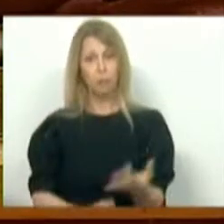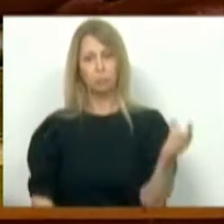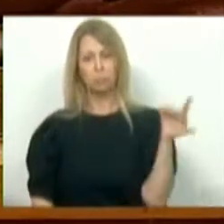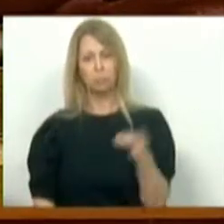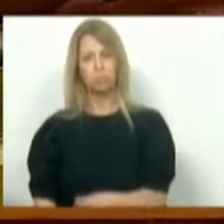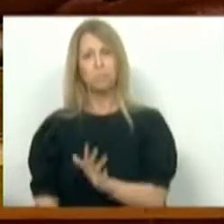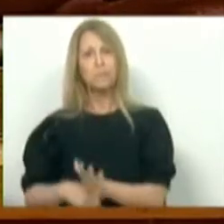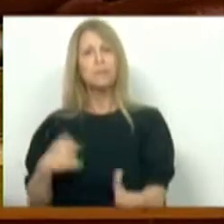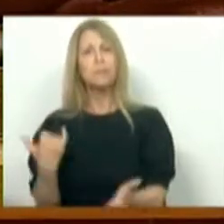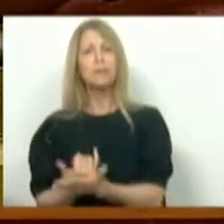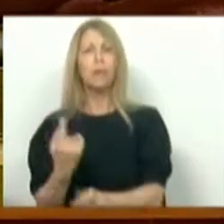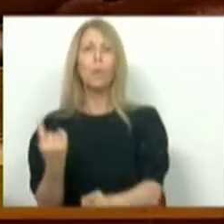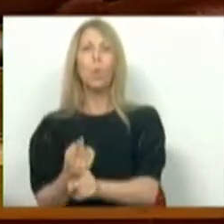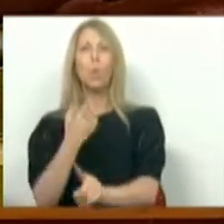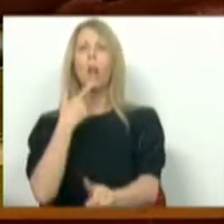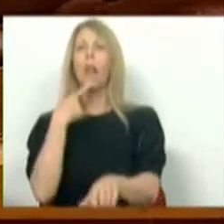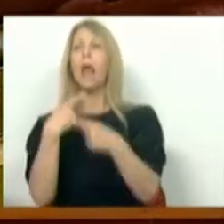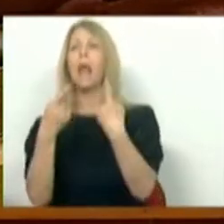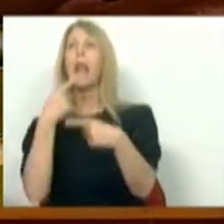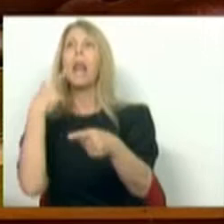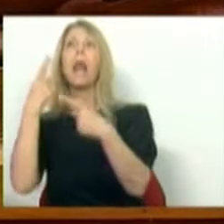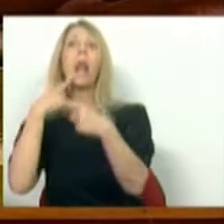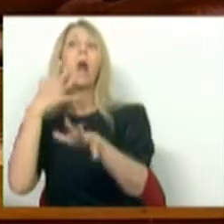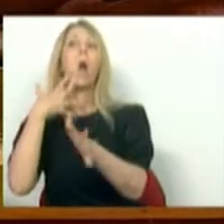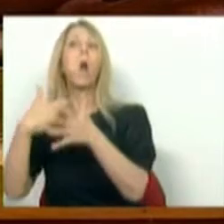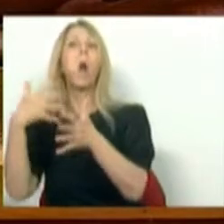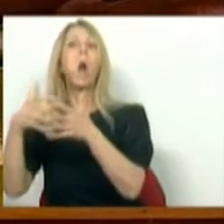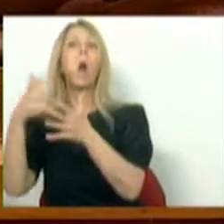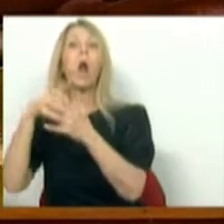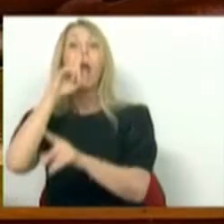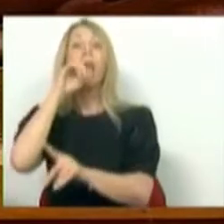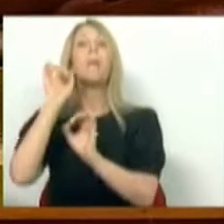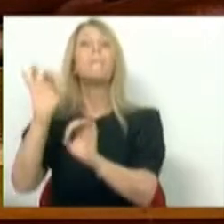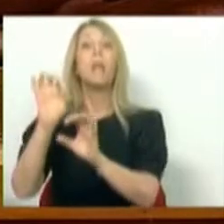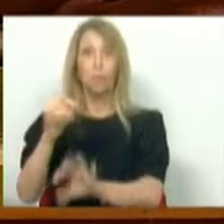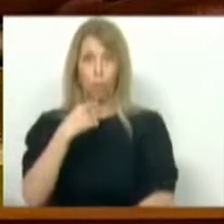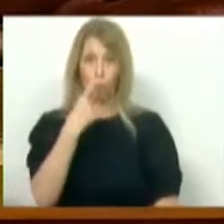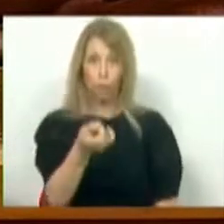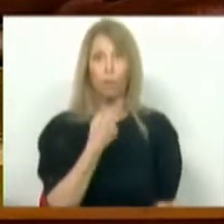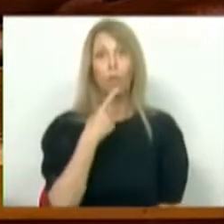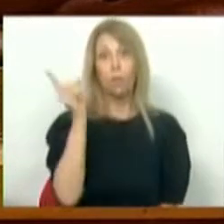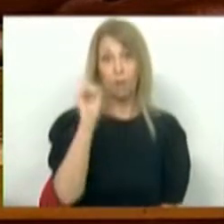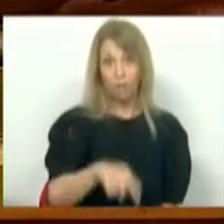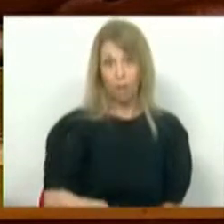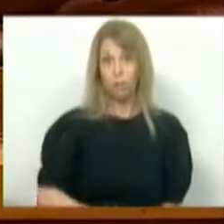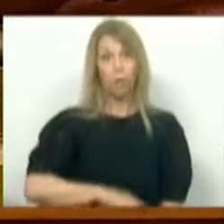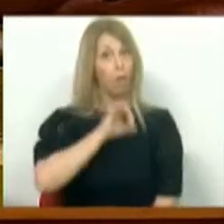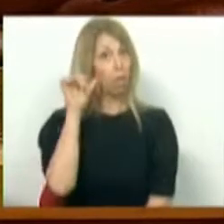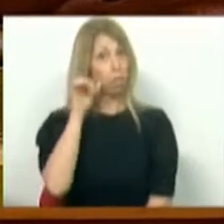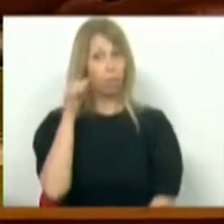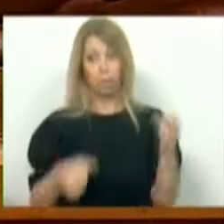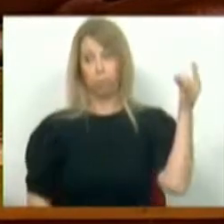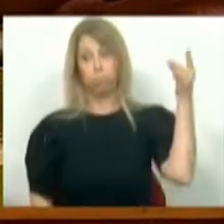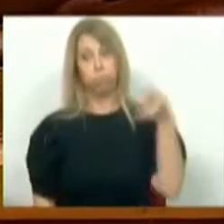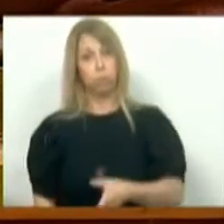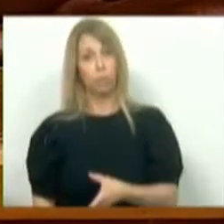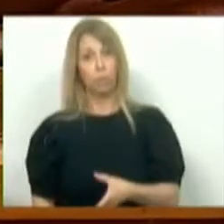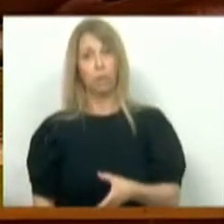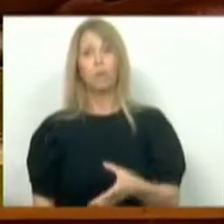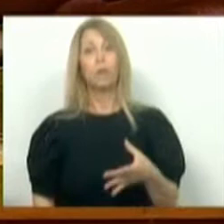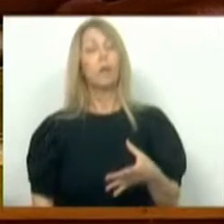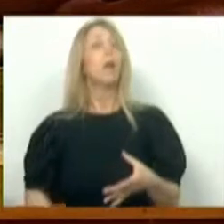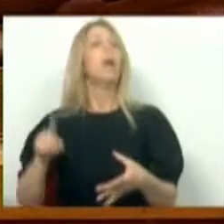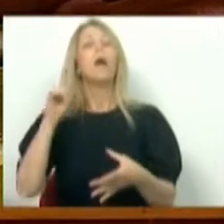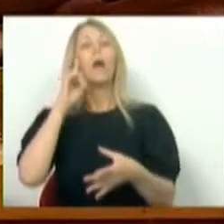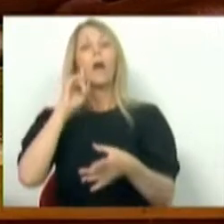as insinuações e as mentiras. Eu repito, suplantam sempre as insinuações e as mentiras.